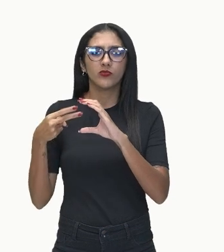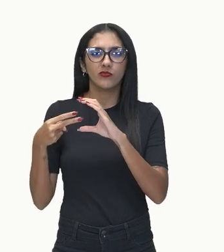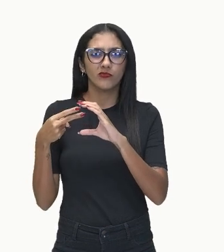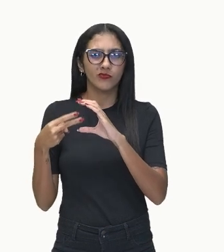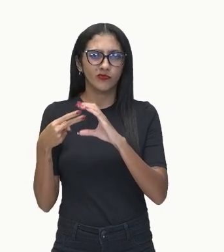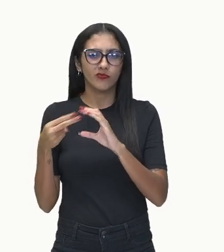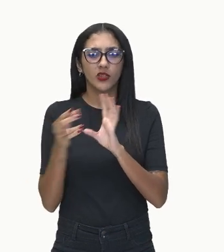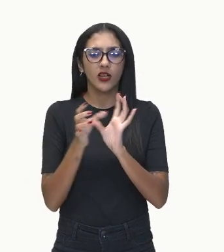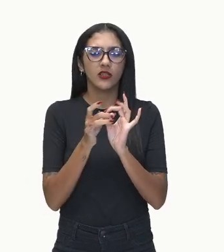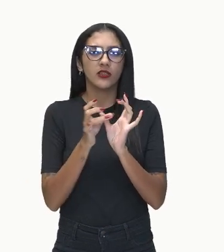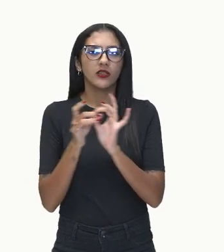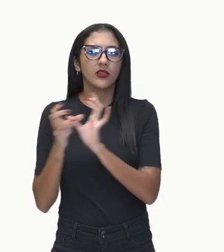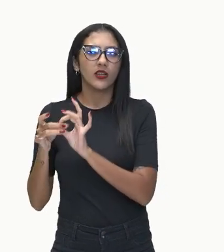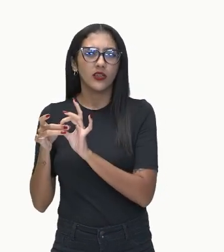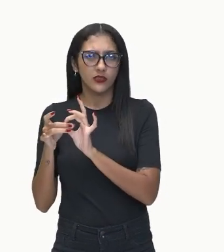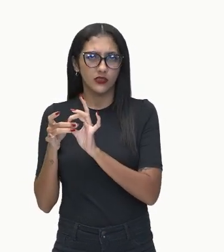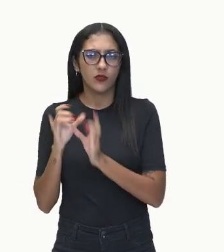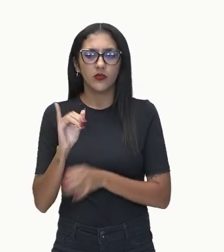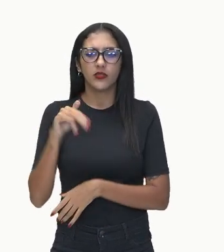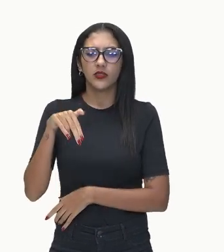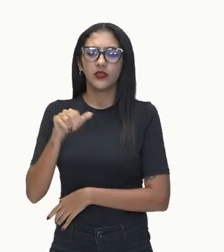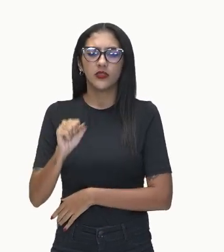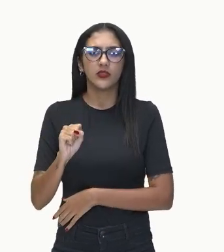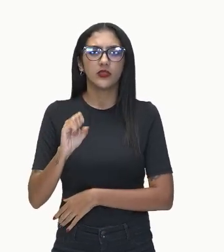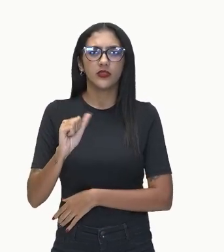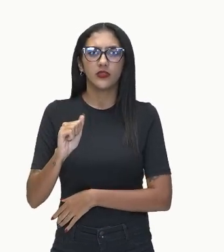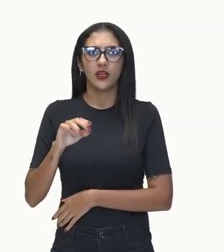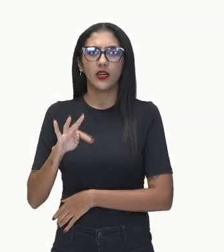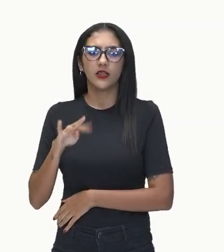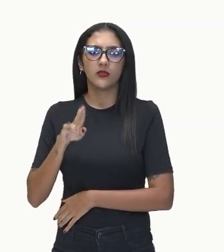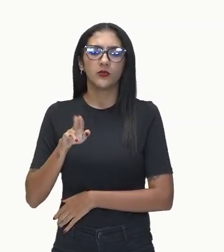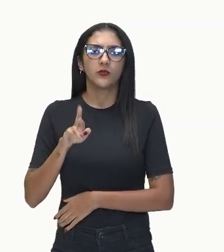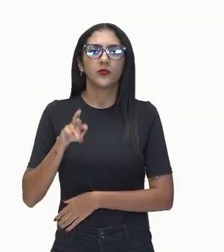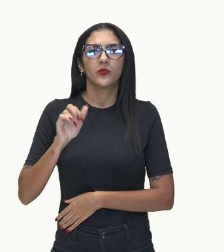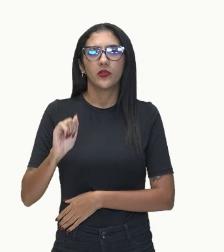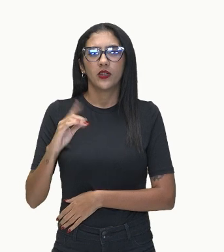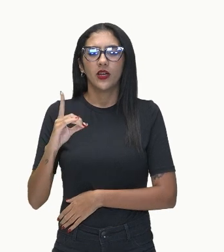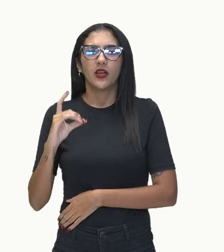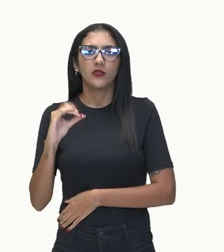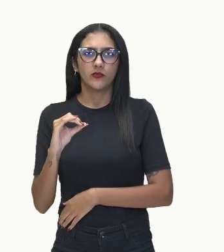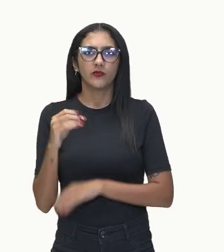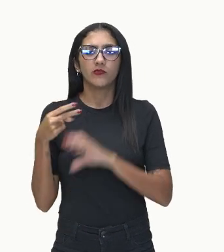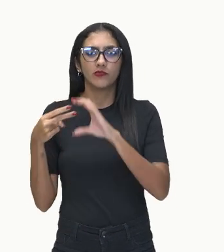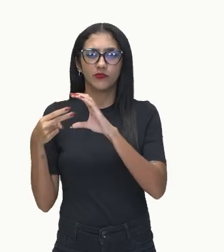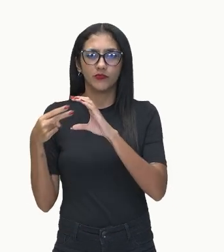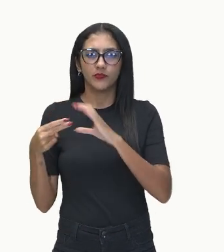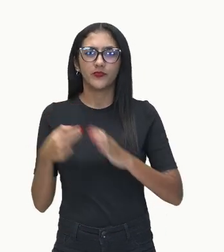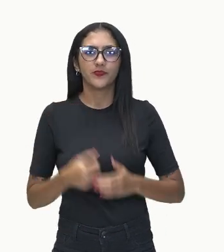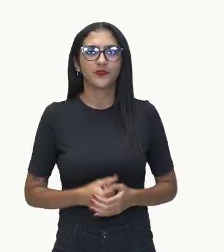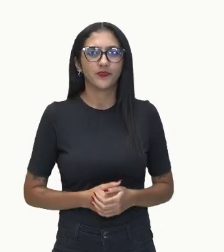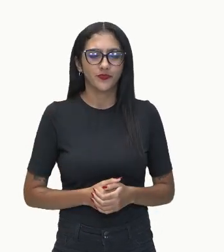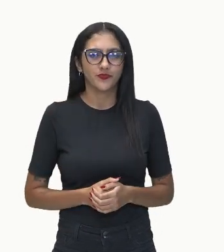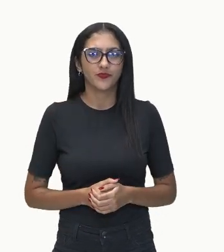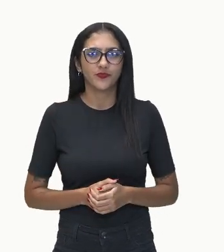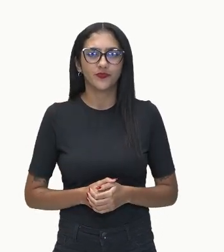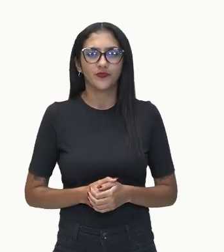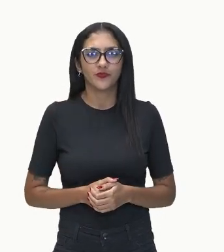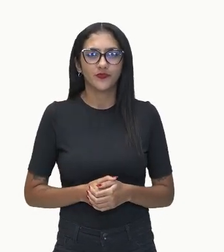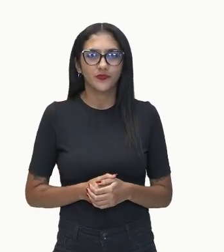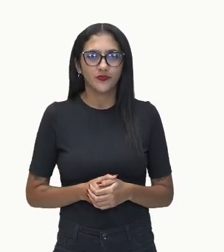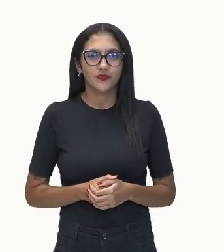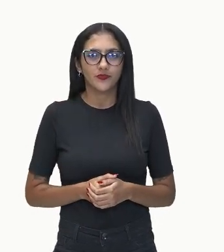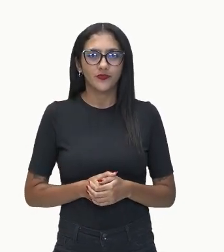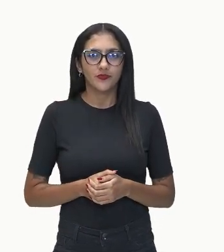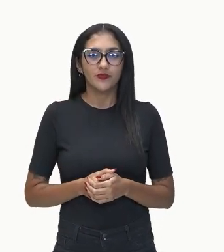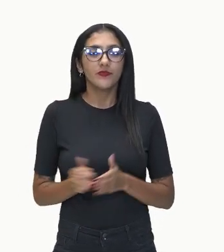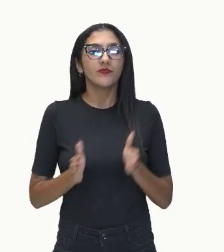apresenta uma insaturação, ou seja, aí uma ligação dupla ou às vezes tripla. No caso aqui, ligação dupla mesmo. E